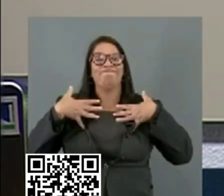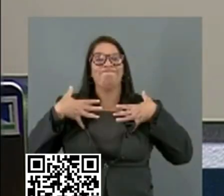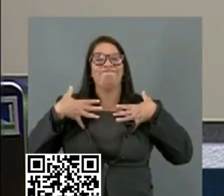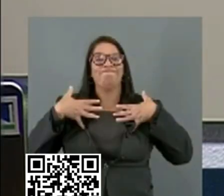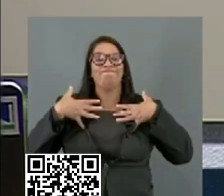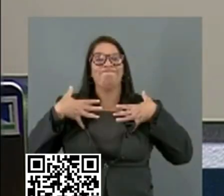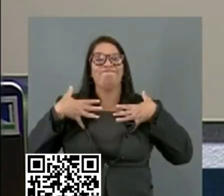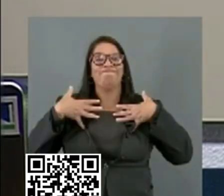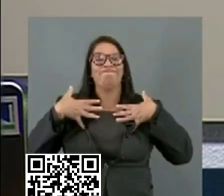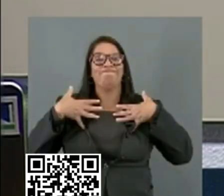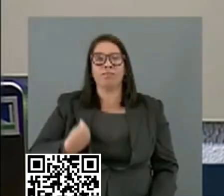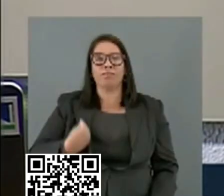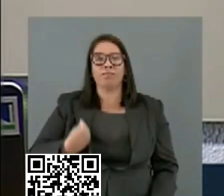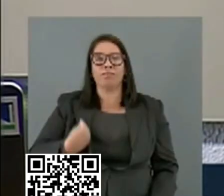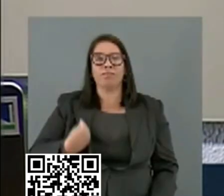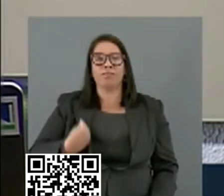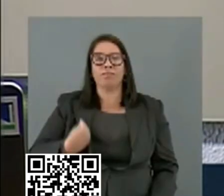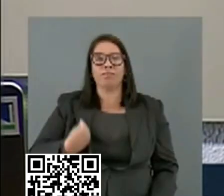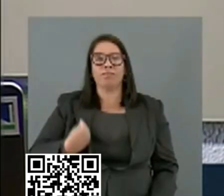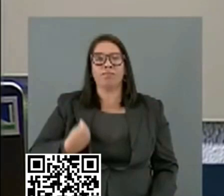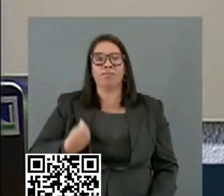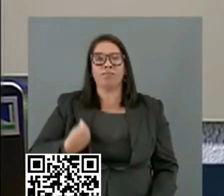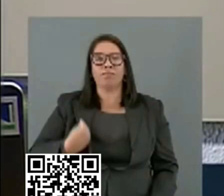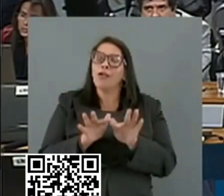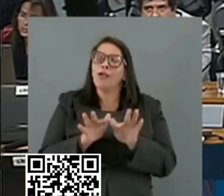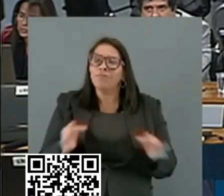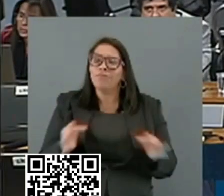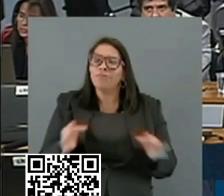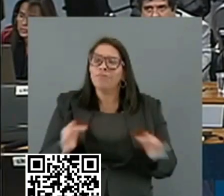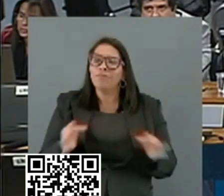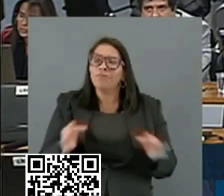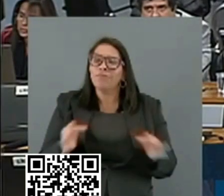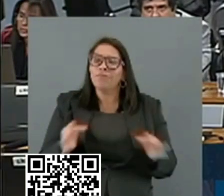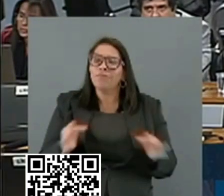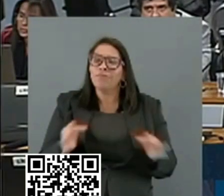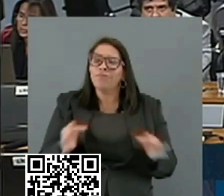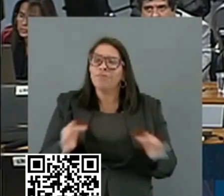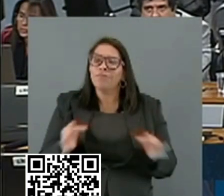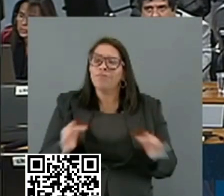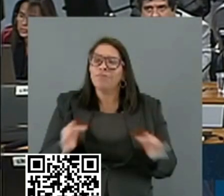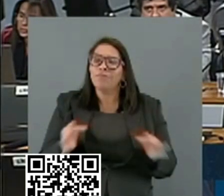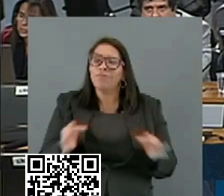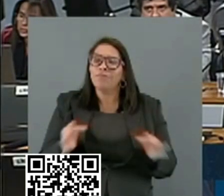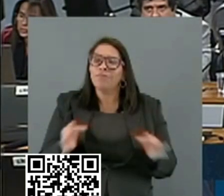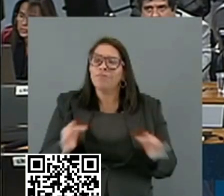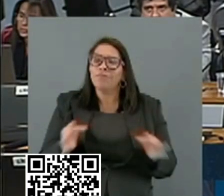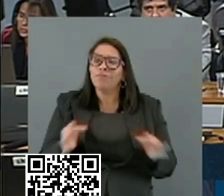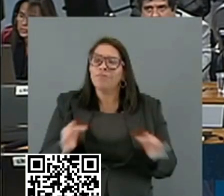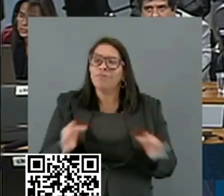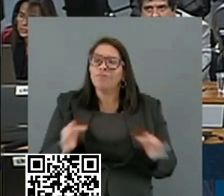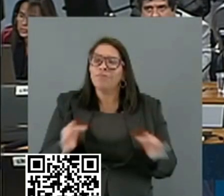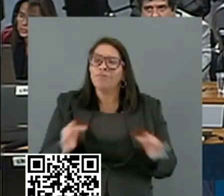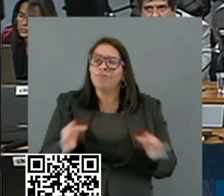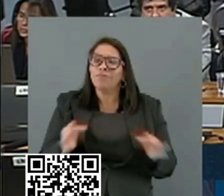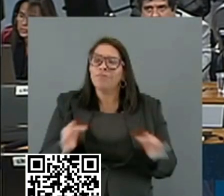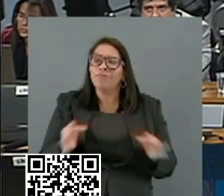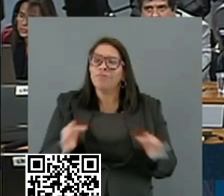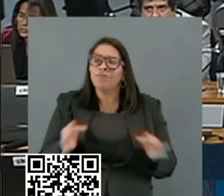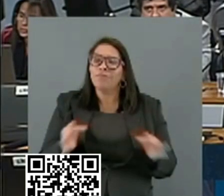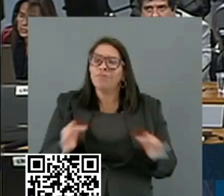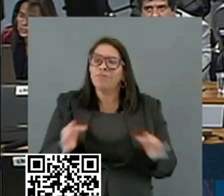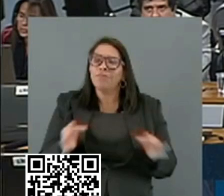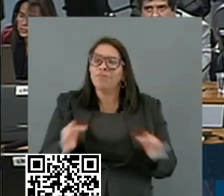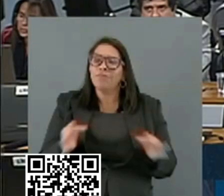aqui neste momento e humildemente me apresento para o crivo de estatura de Vossas